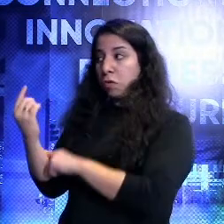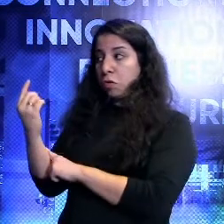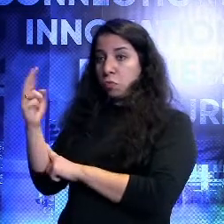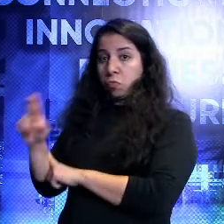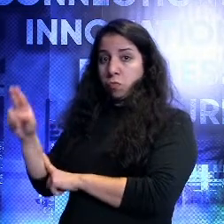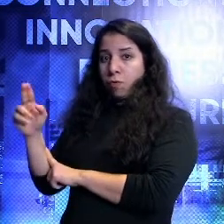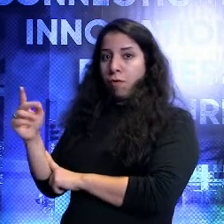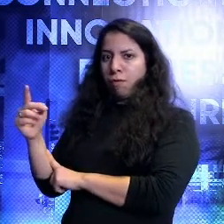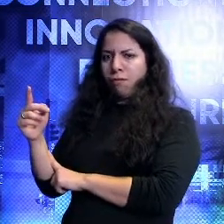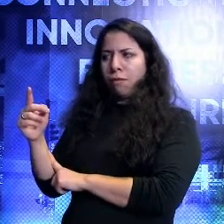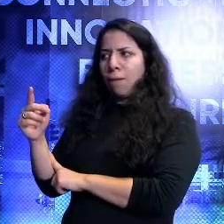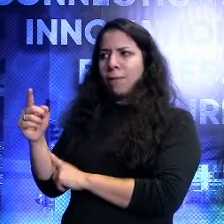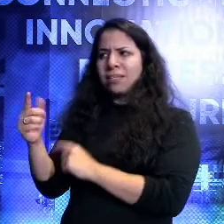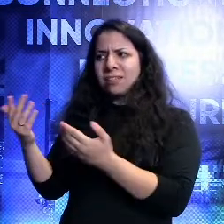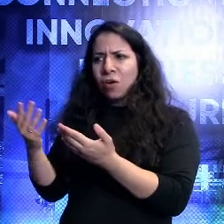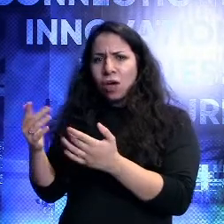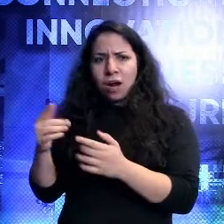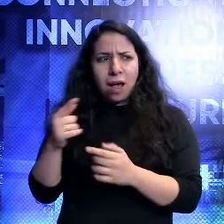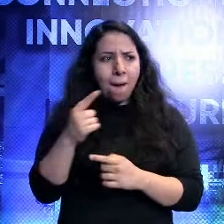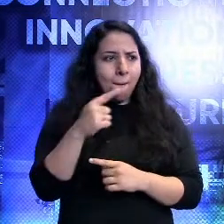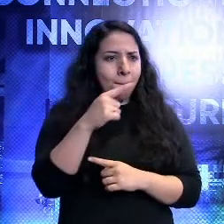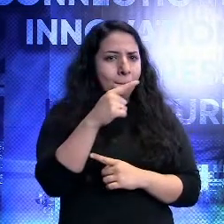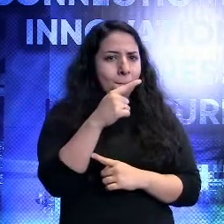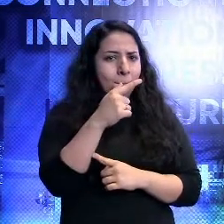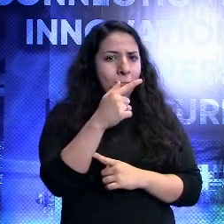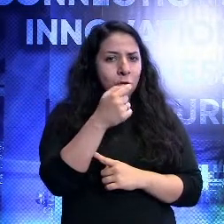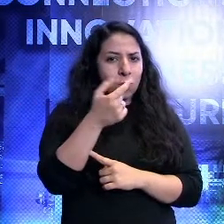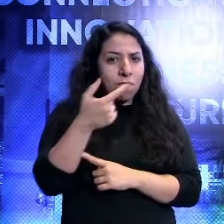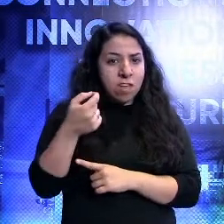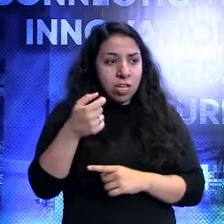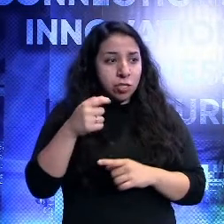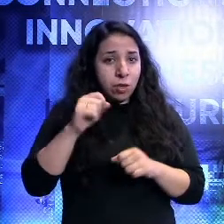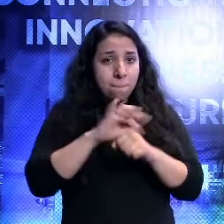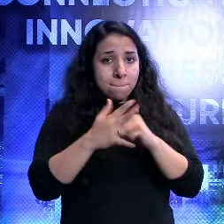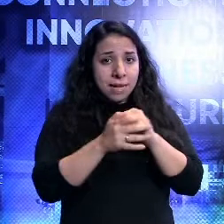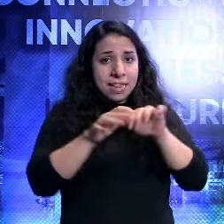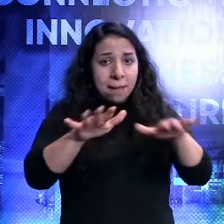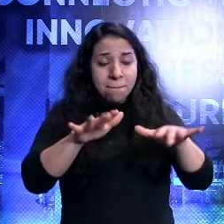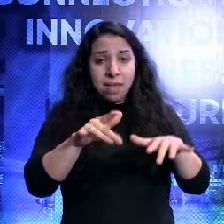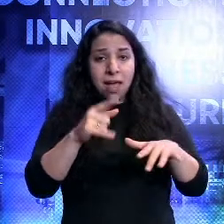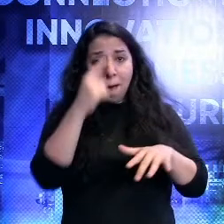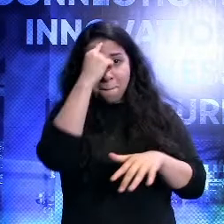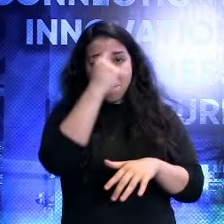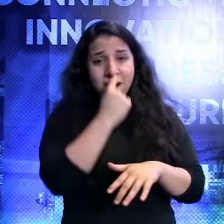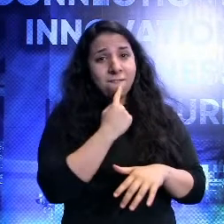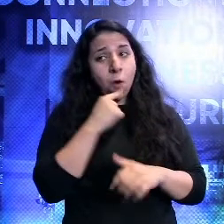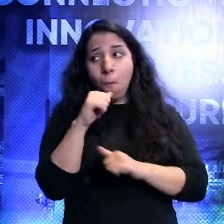empresas atualizaram suas personas? Algumas sim, outras talvez não, né?